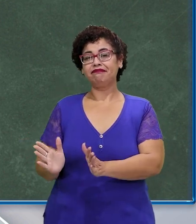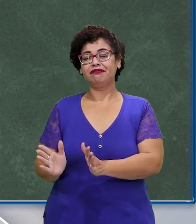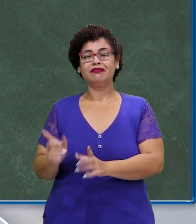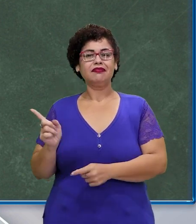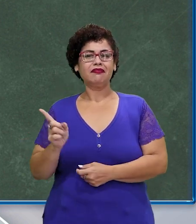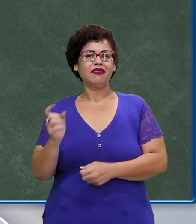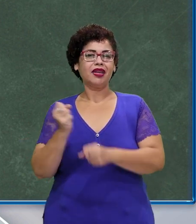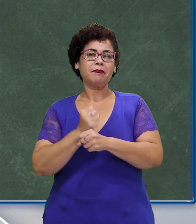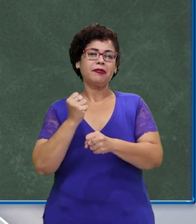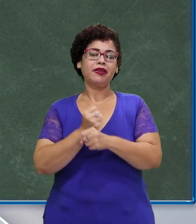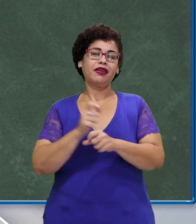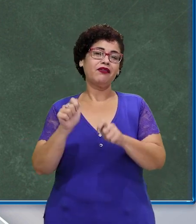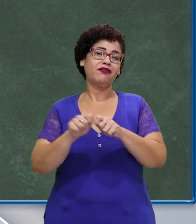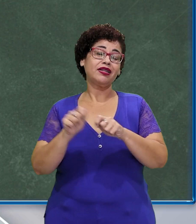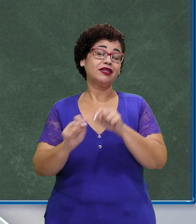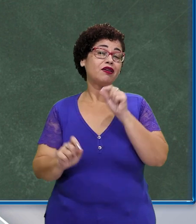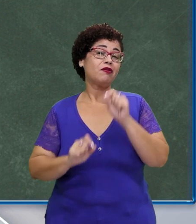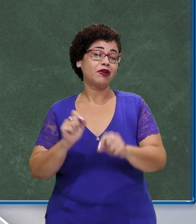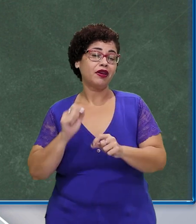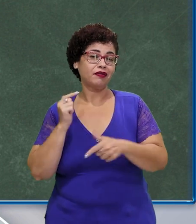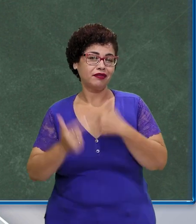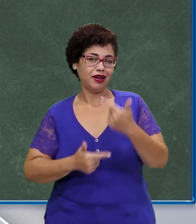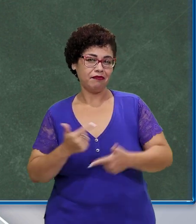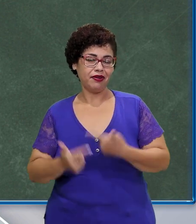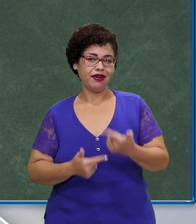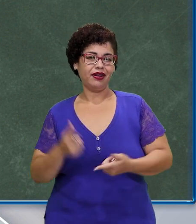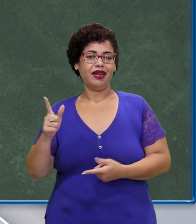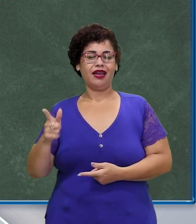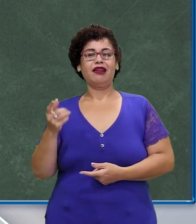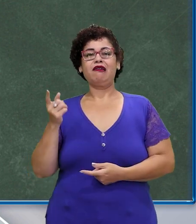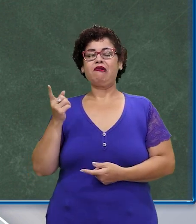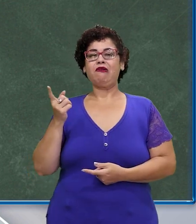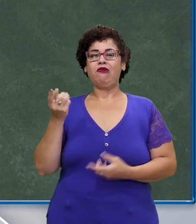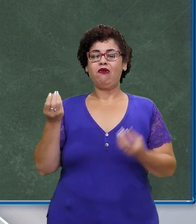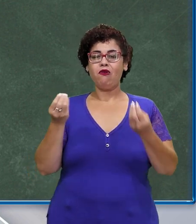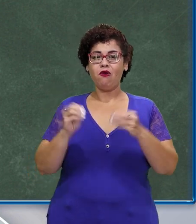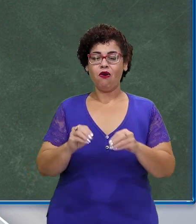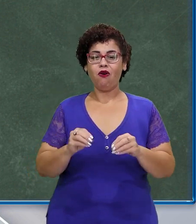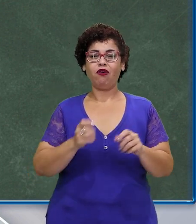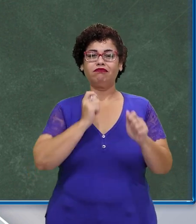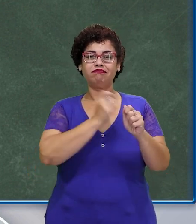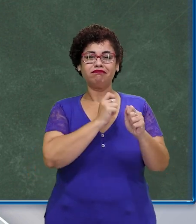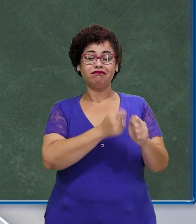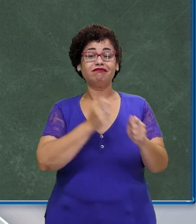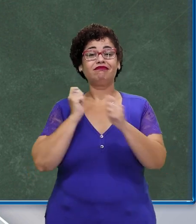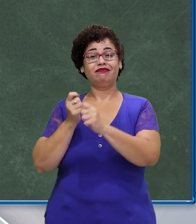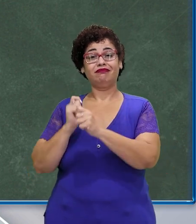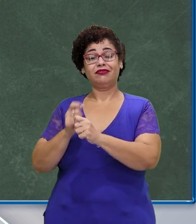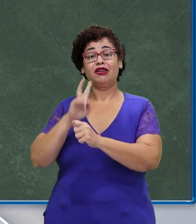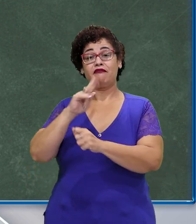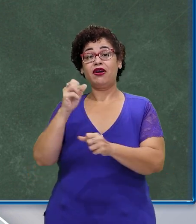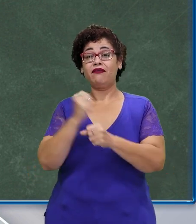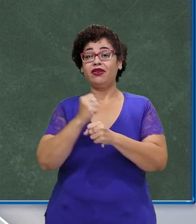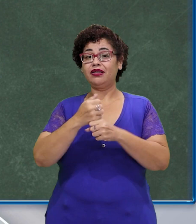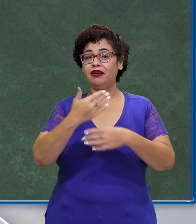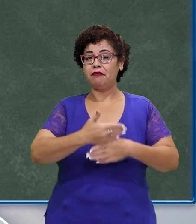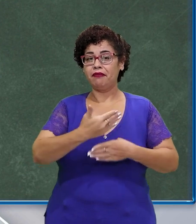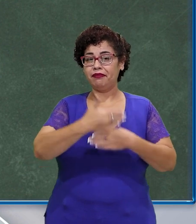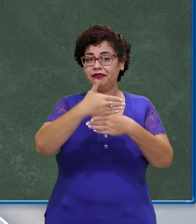o pedreiro faz? Ele coloca estacas, né? Onde ele vai construir as